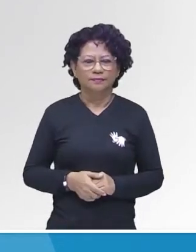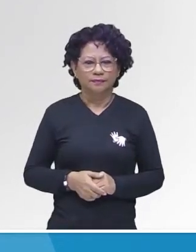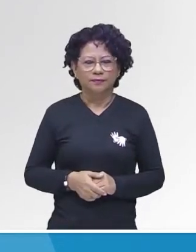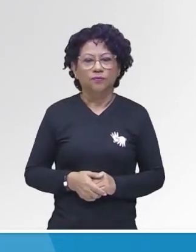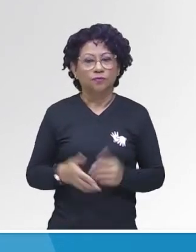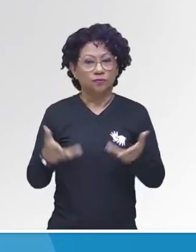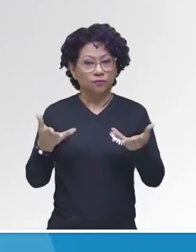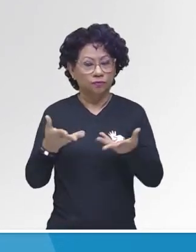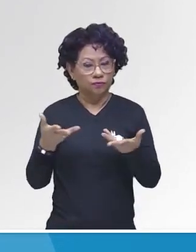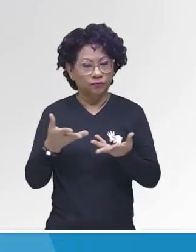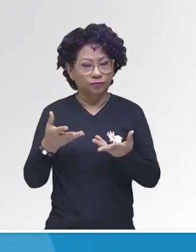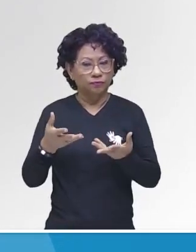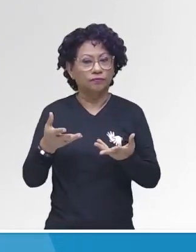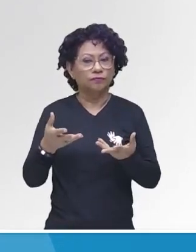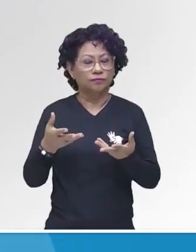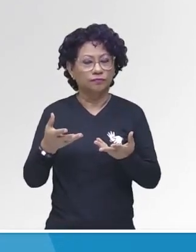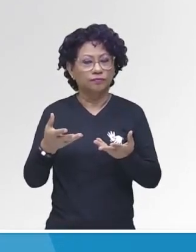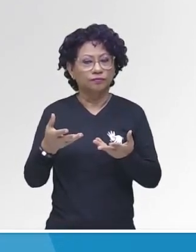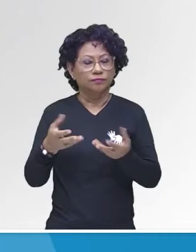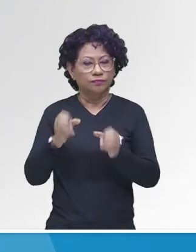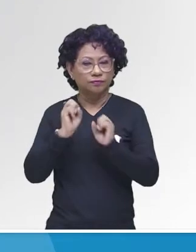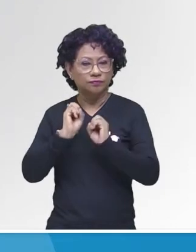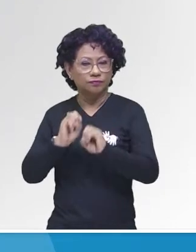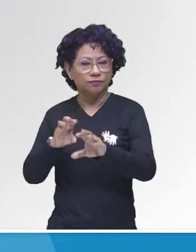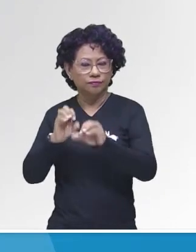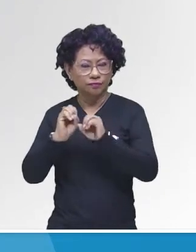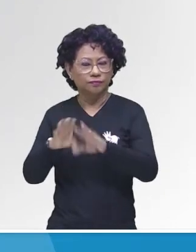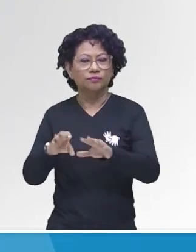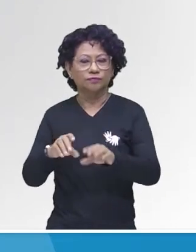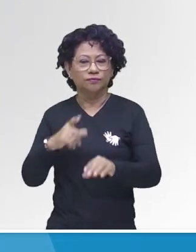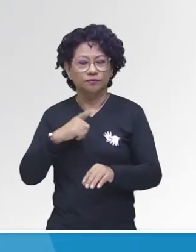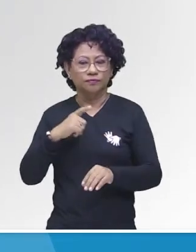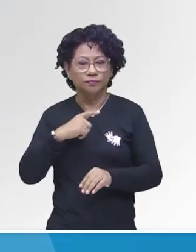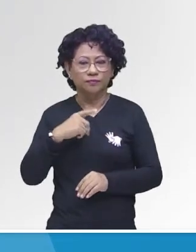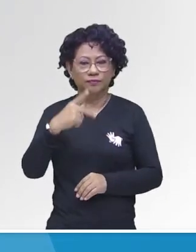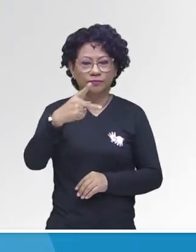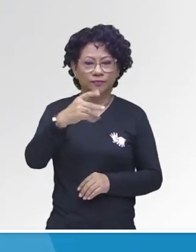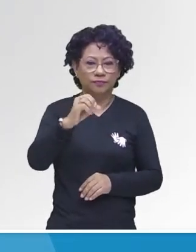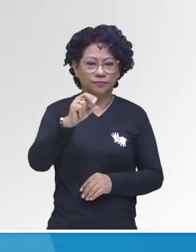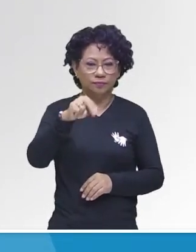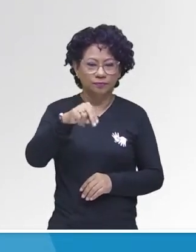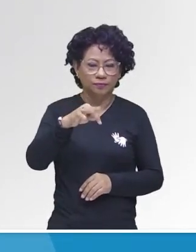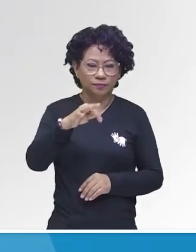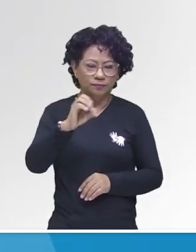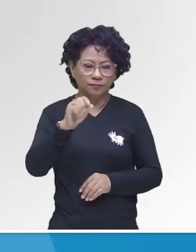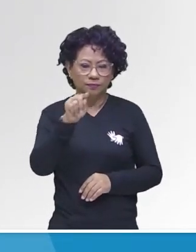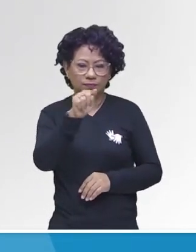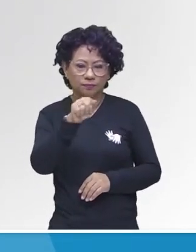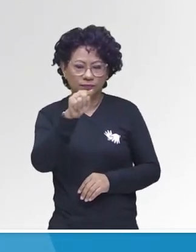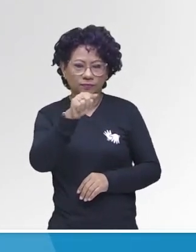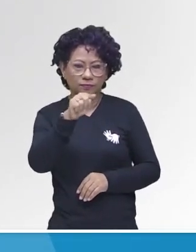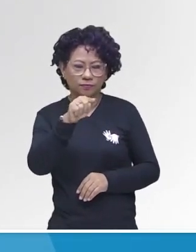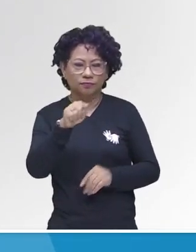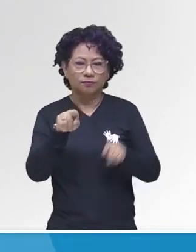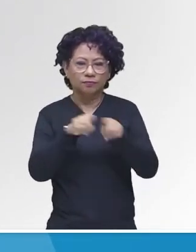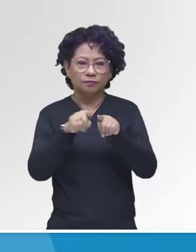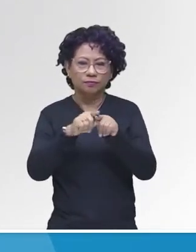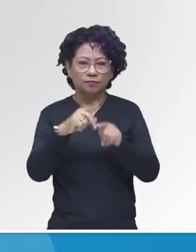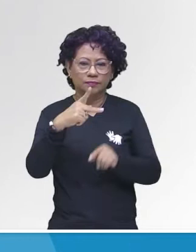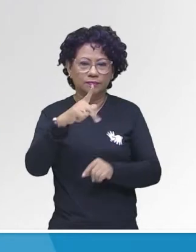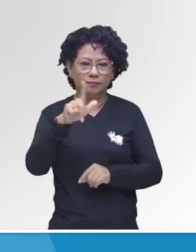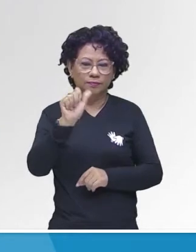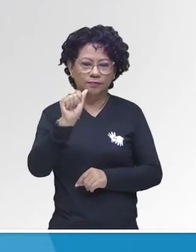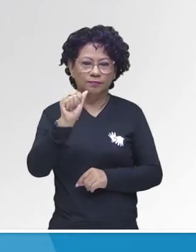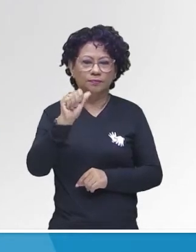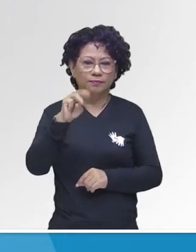hoje com ponto e plano. Nós temos aí posições entre esses dois elementos para a gente analisar juntos aqui na nossa aula de hoje,